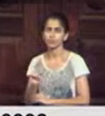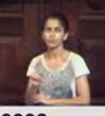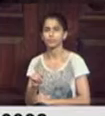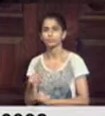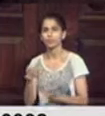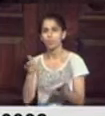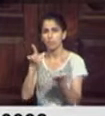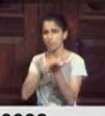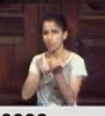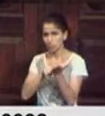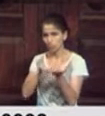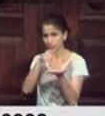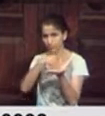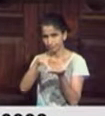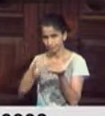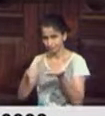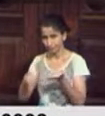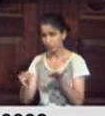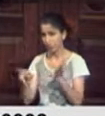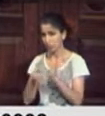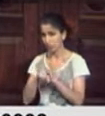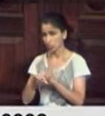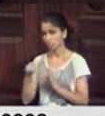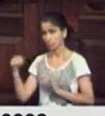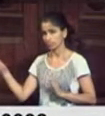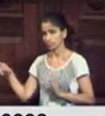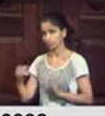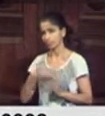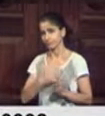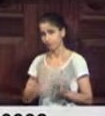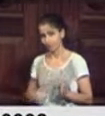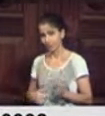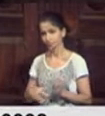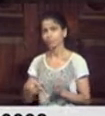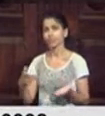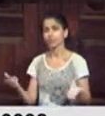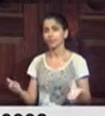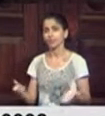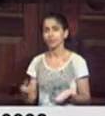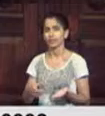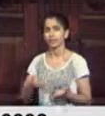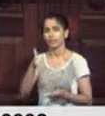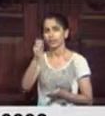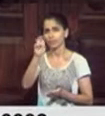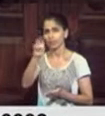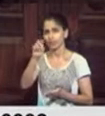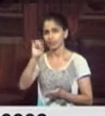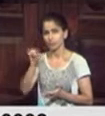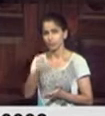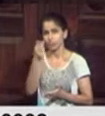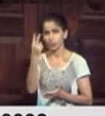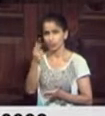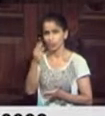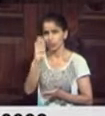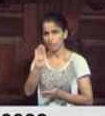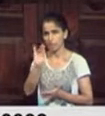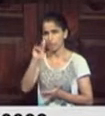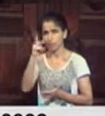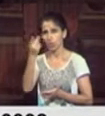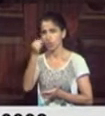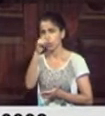cima da mesa por proposta do Poder Executivo, senhoras e senhores deputados, de 15,2 bilhões